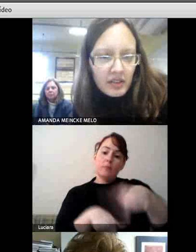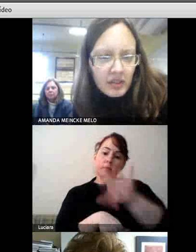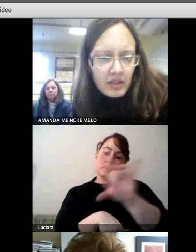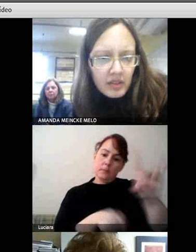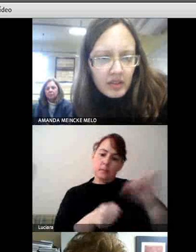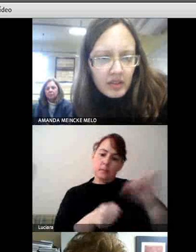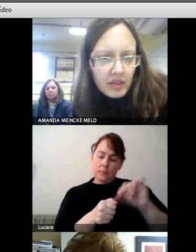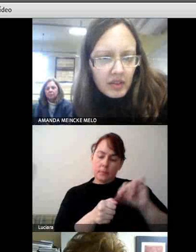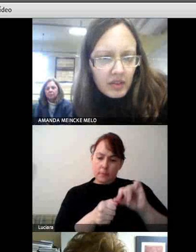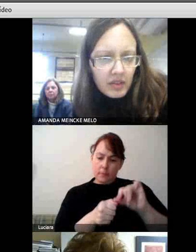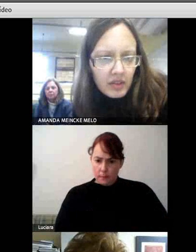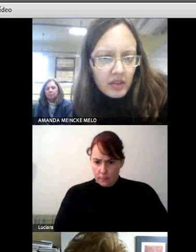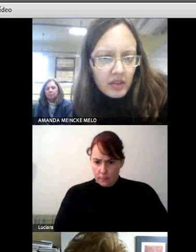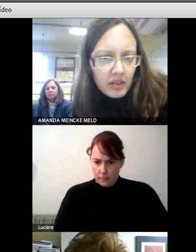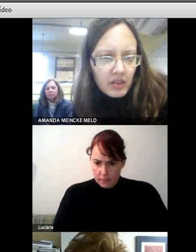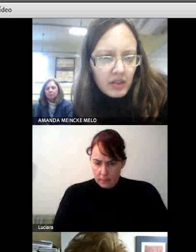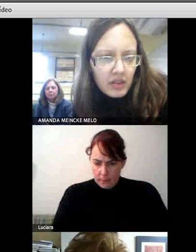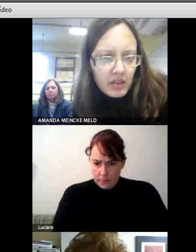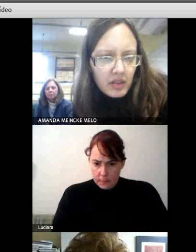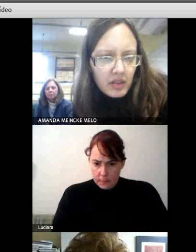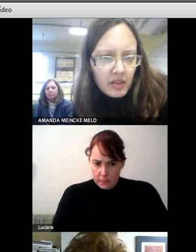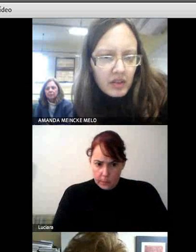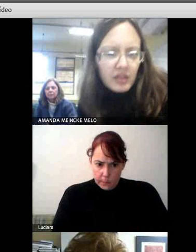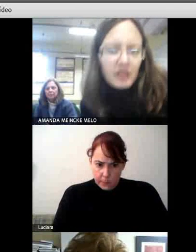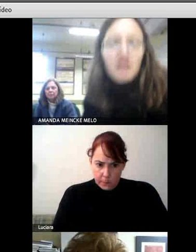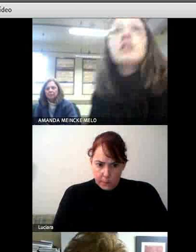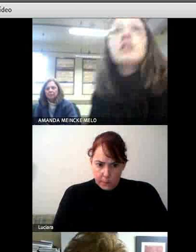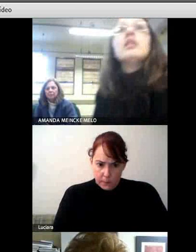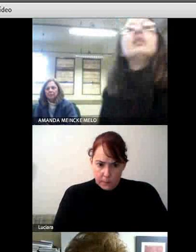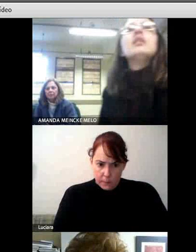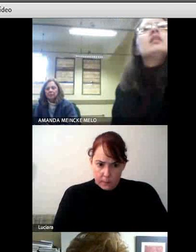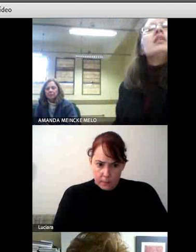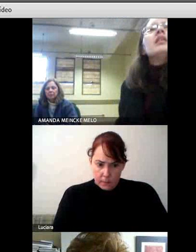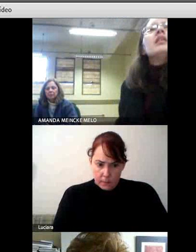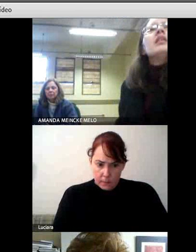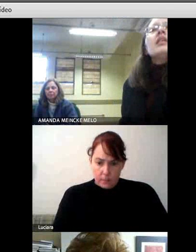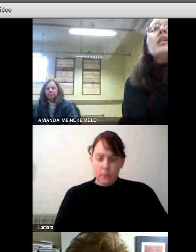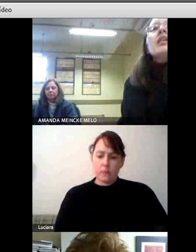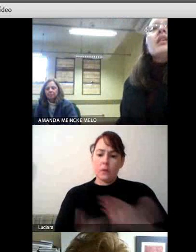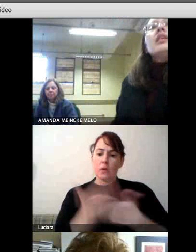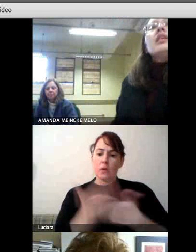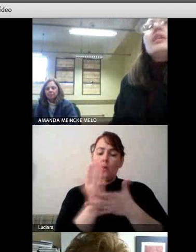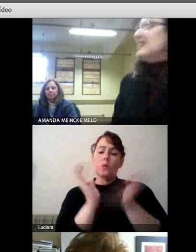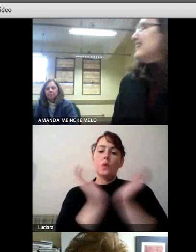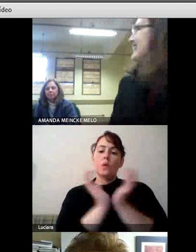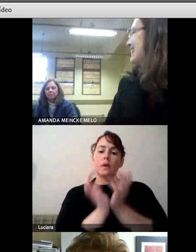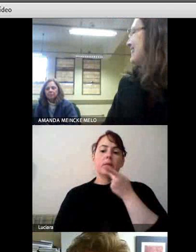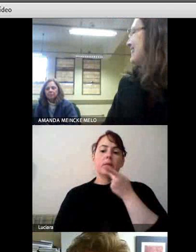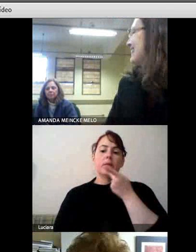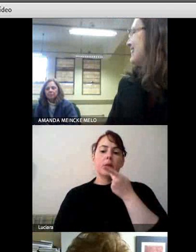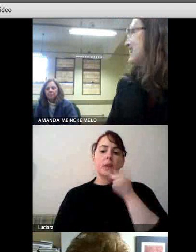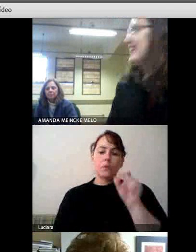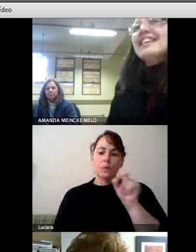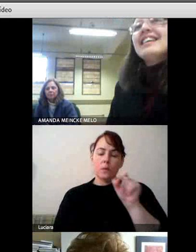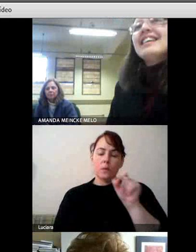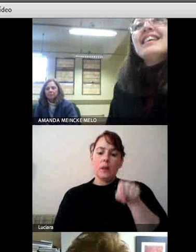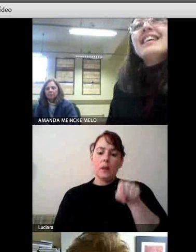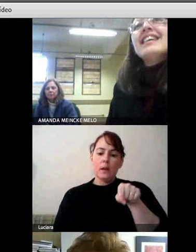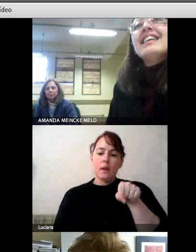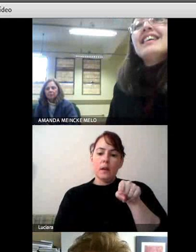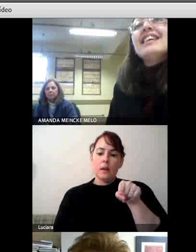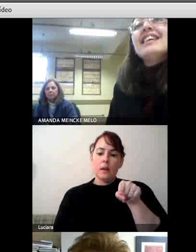aulas. Vejo os alunos de engenharia saberem fazer os cálculos, que são tão cobrados, mas tem muita dificuldade em discutir e explicar esses cálculos.